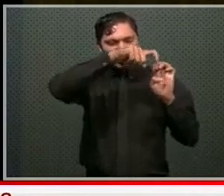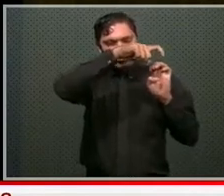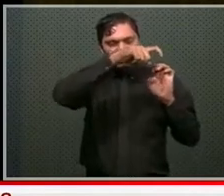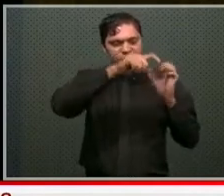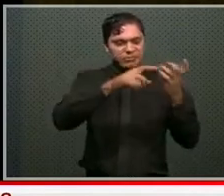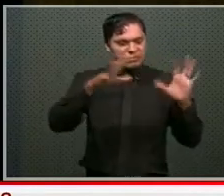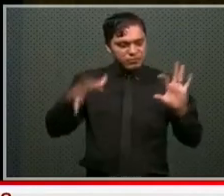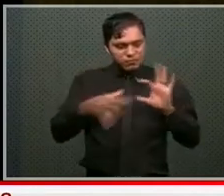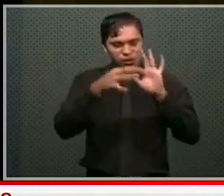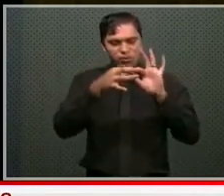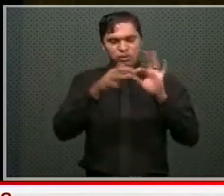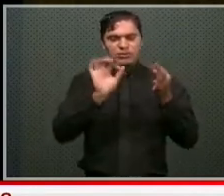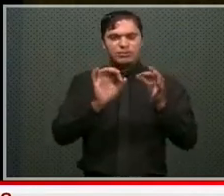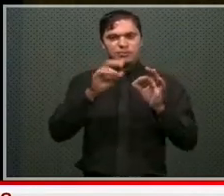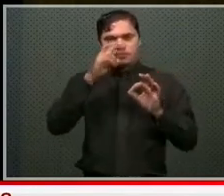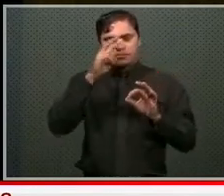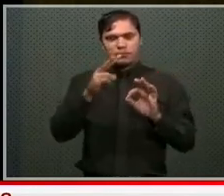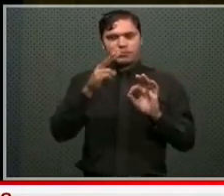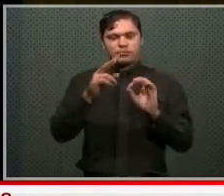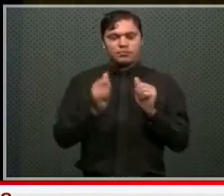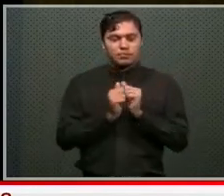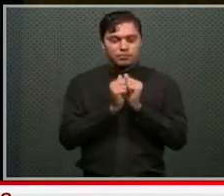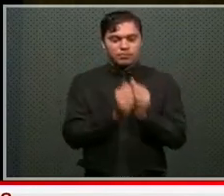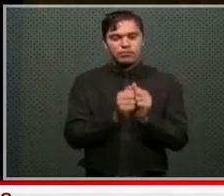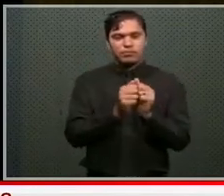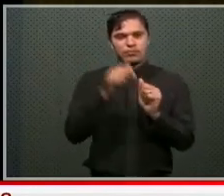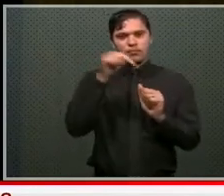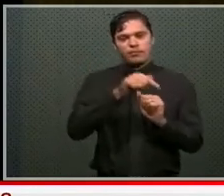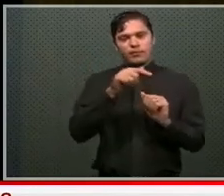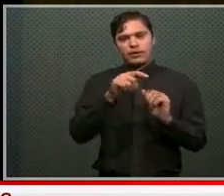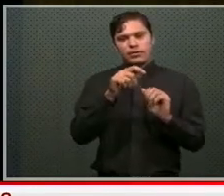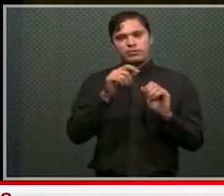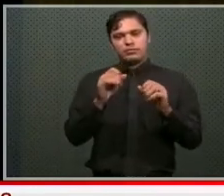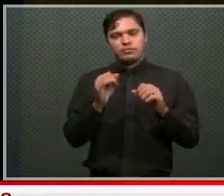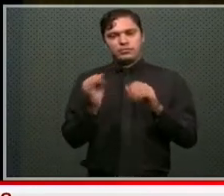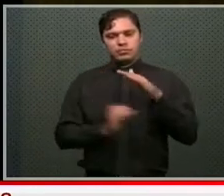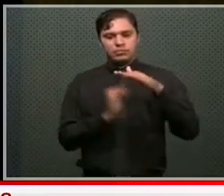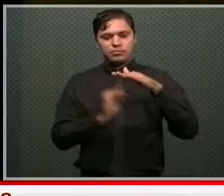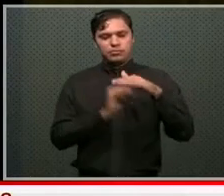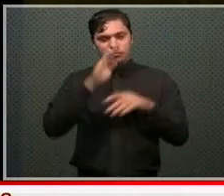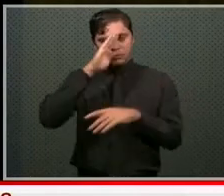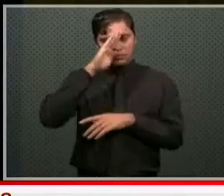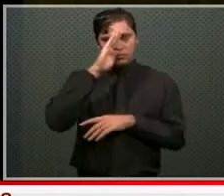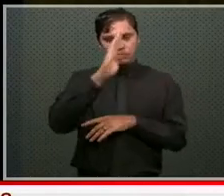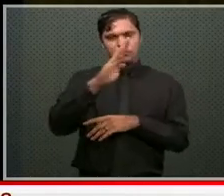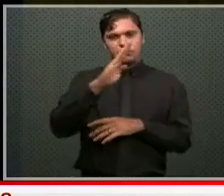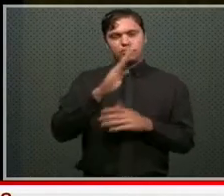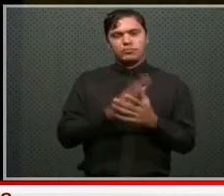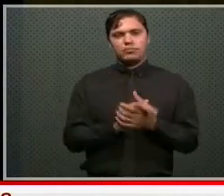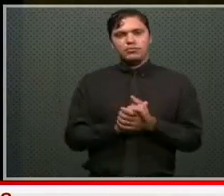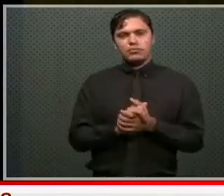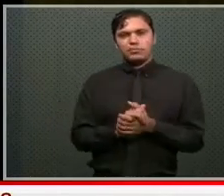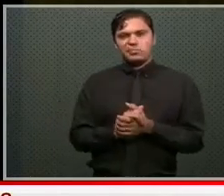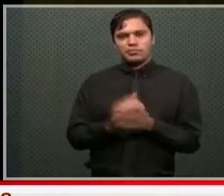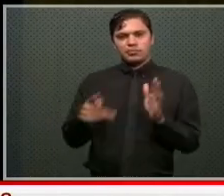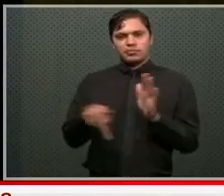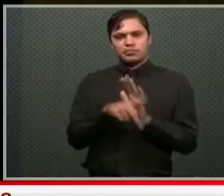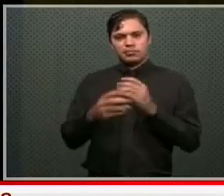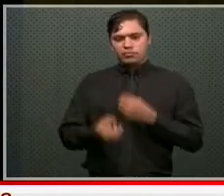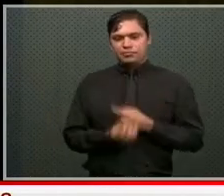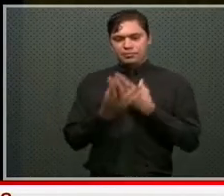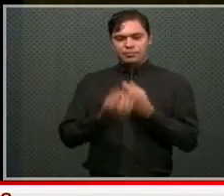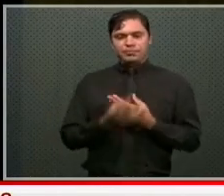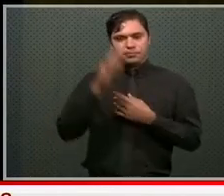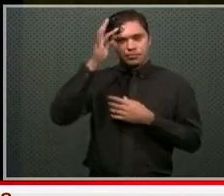assim bem vinculada bem próxima porque ela é a nossa instituição mor né no ponto de vista da produção técnica